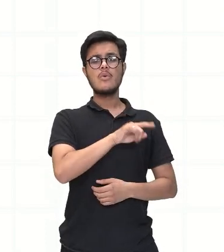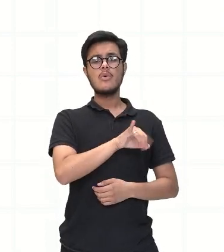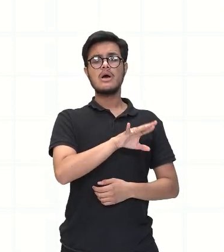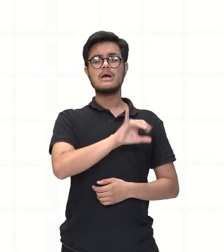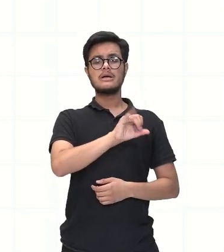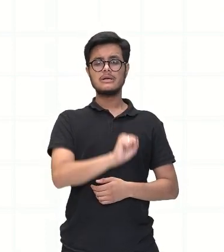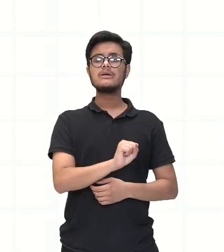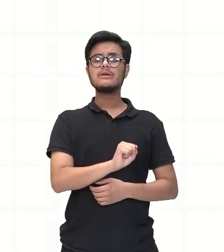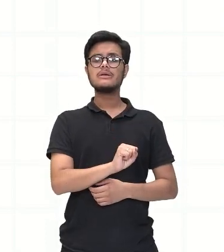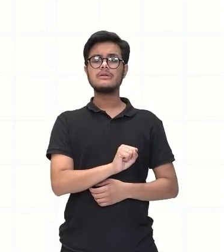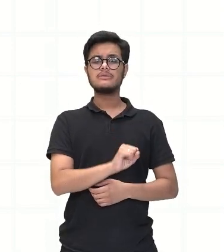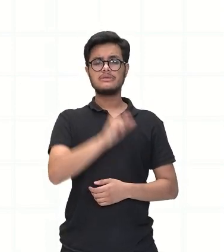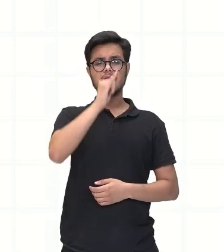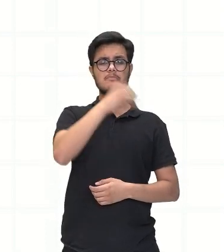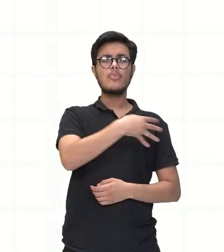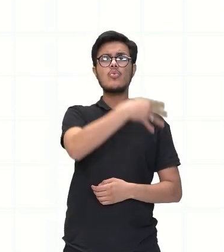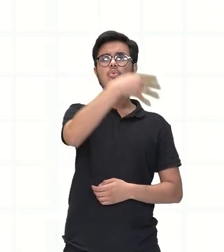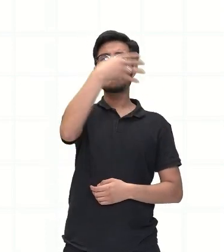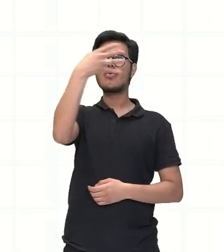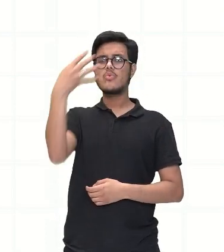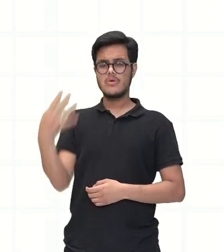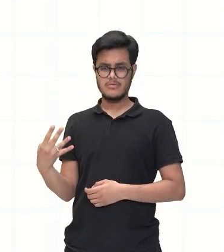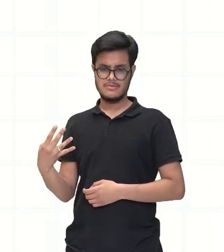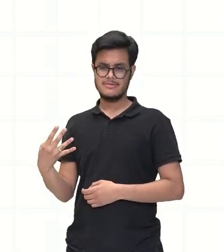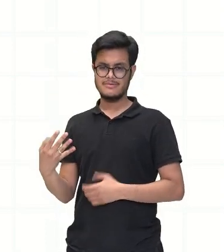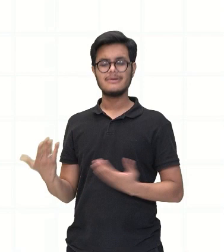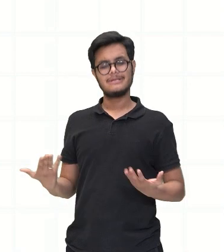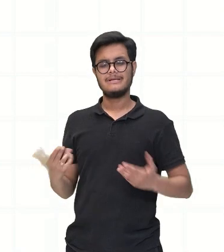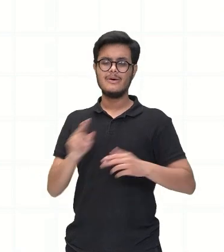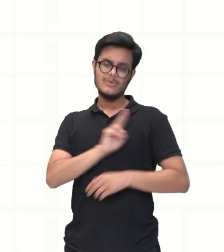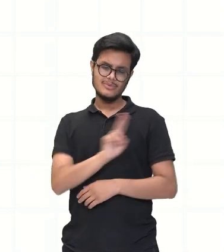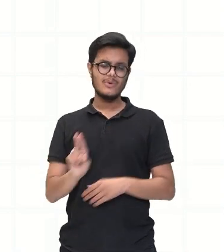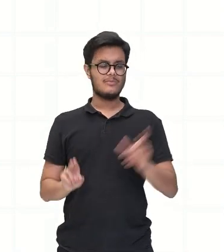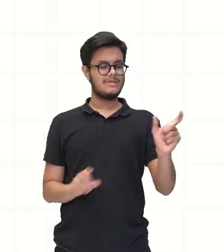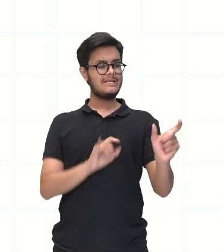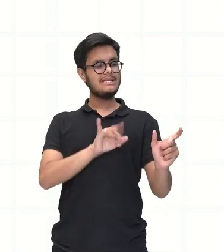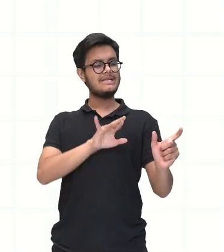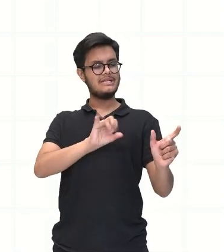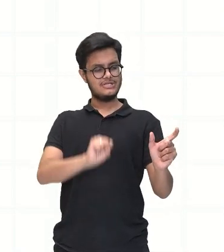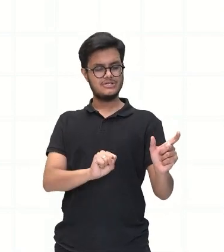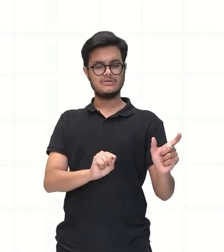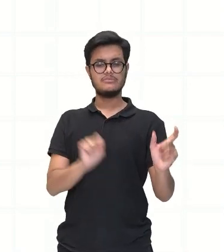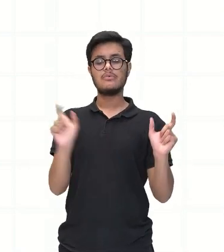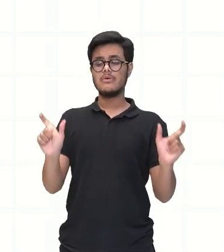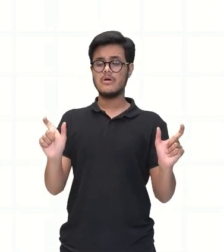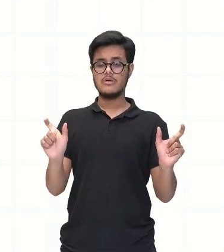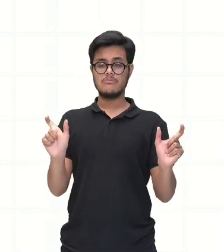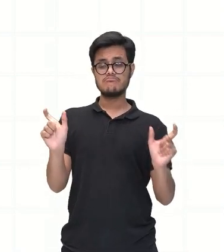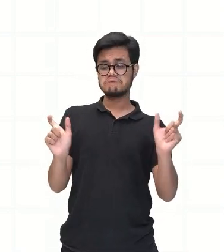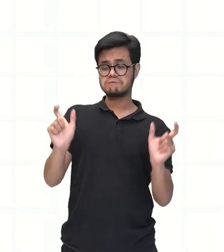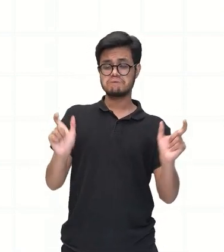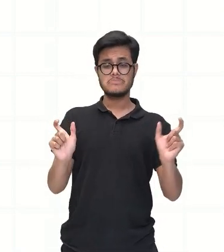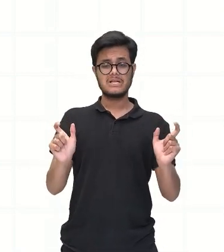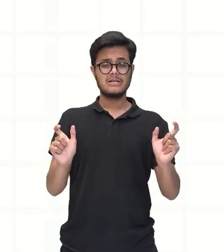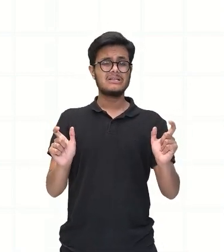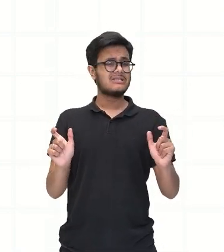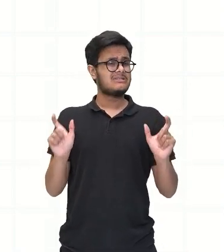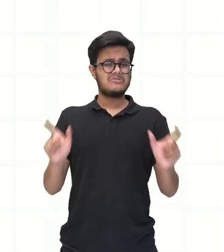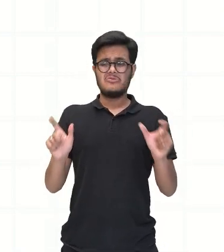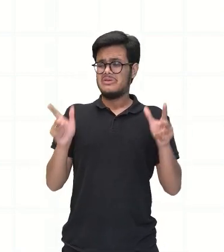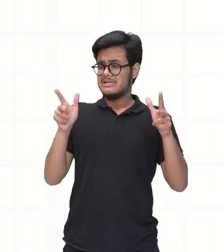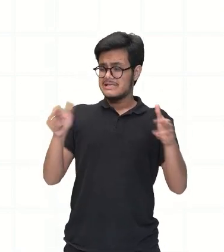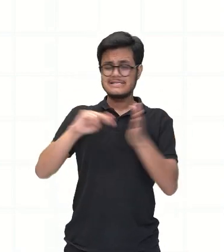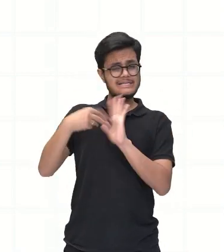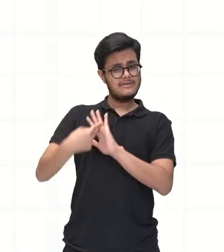ali aquele rastro colorido. Então, daí vem essa palavra, arco-íris, ok? Todas as duas mantêm